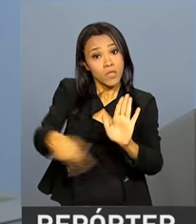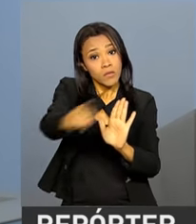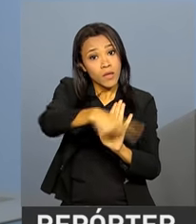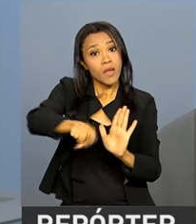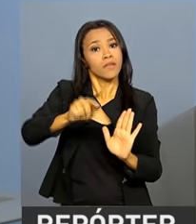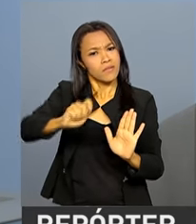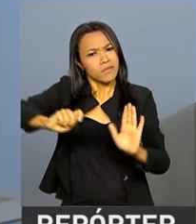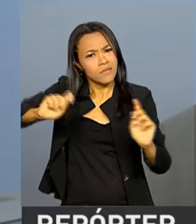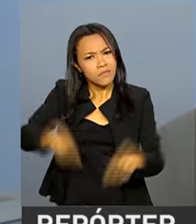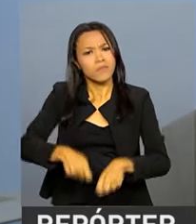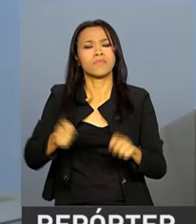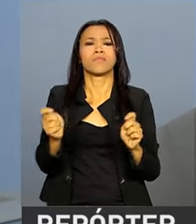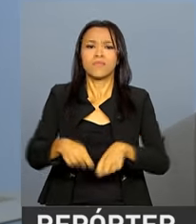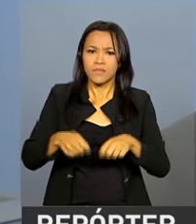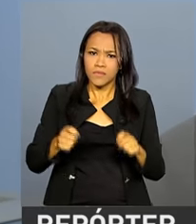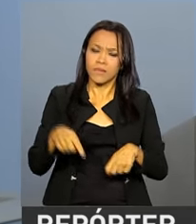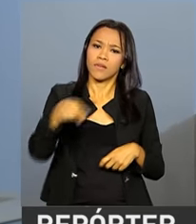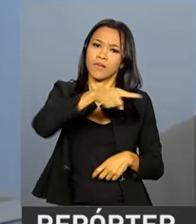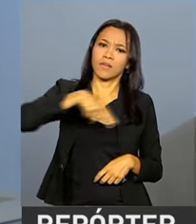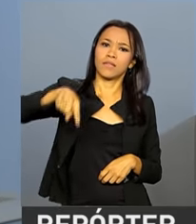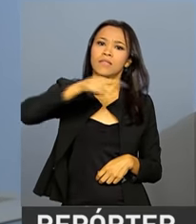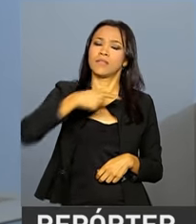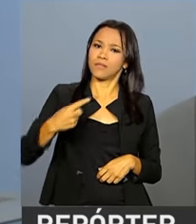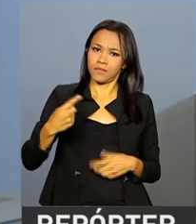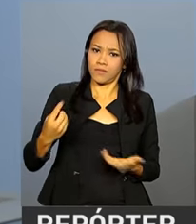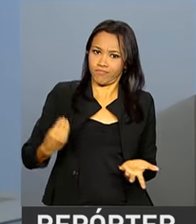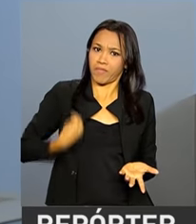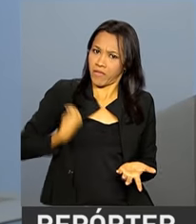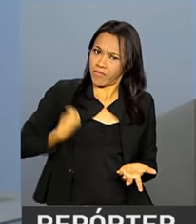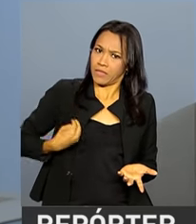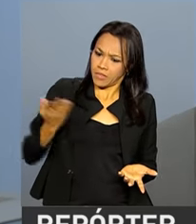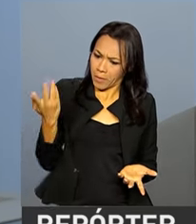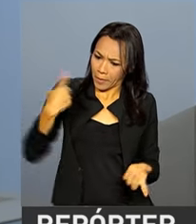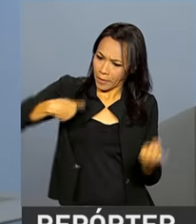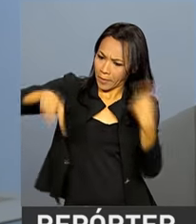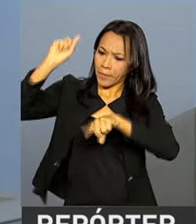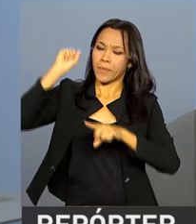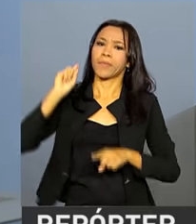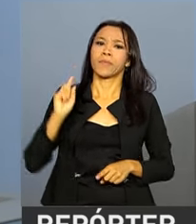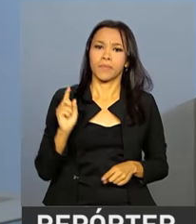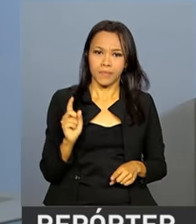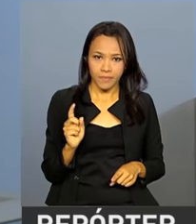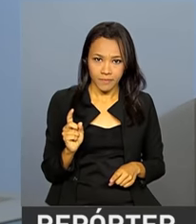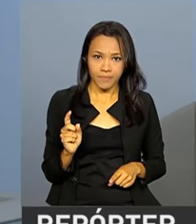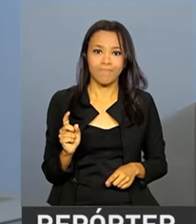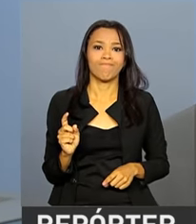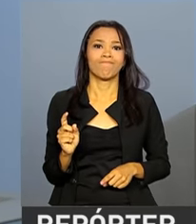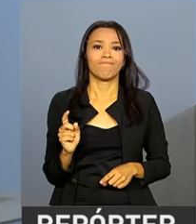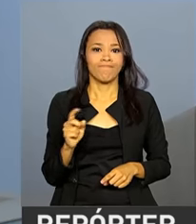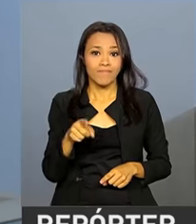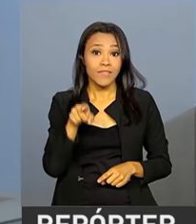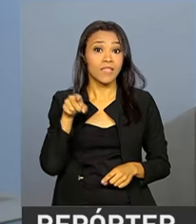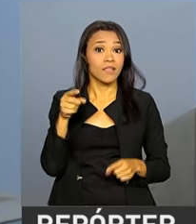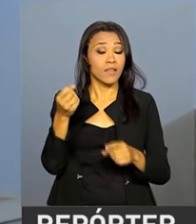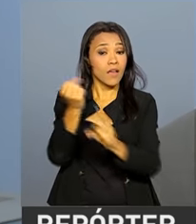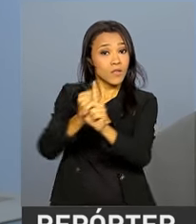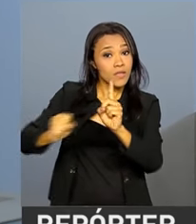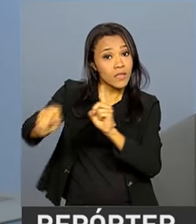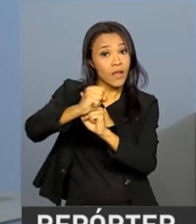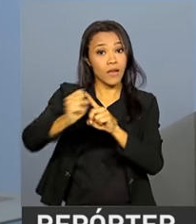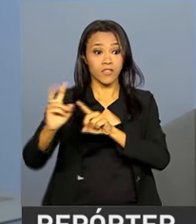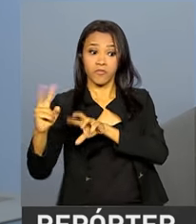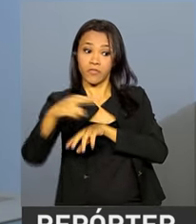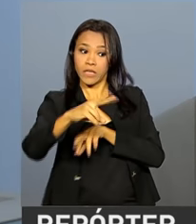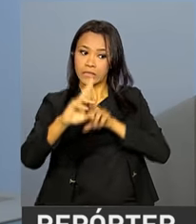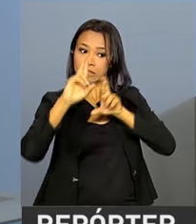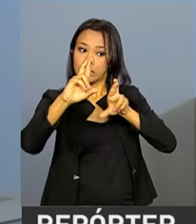possível eles tiverem possibilidades de ganhar a vida eh formalmente dentro do que a sociedade espera